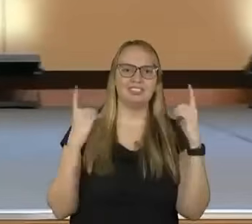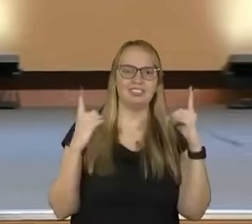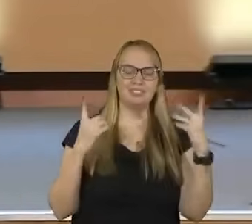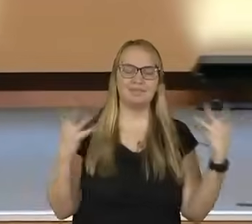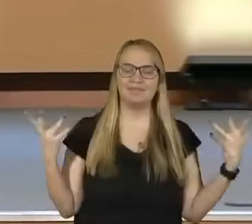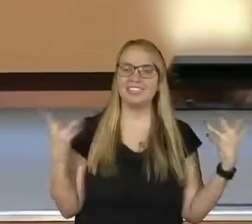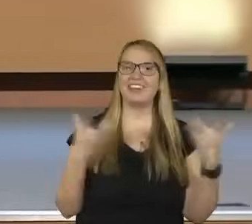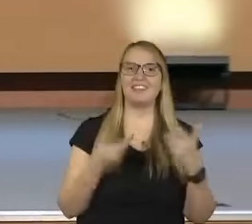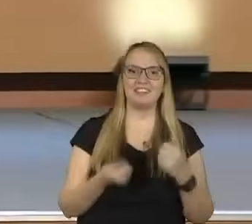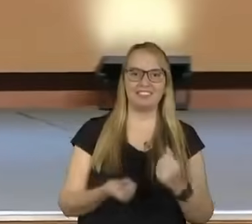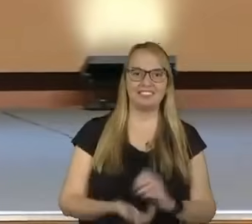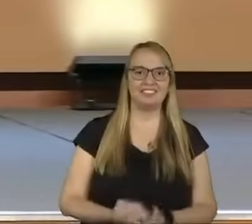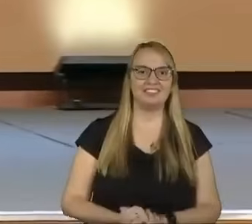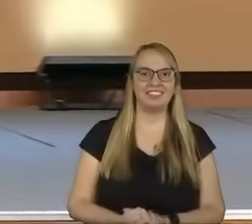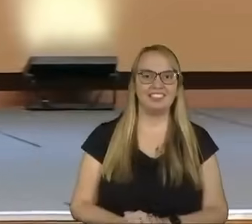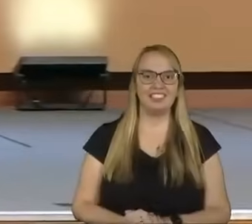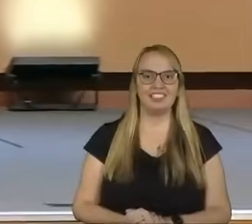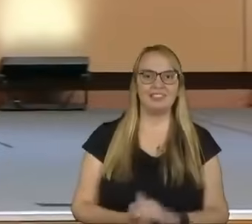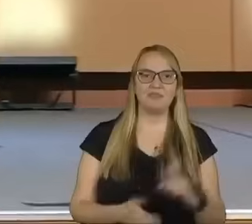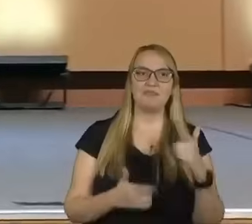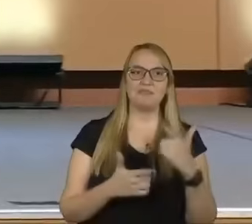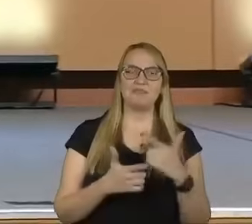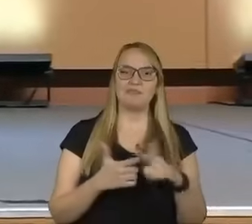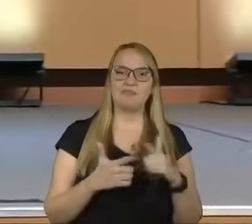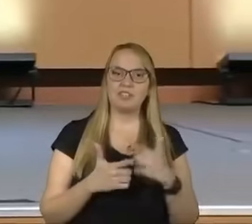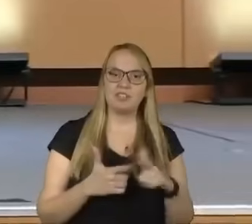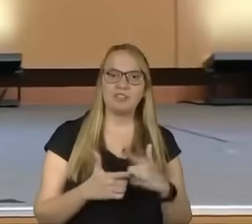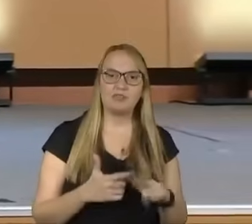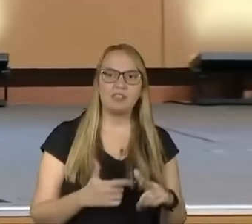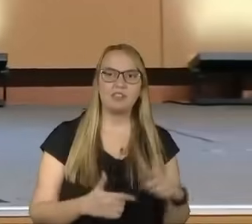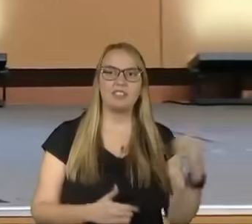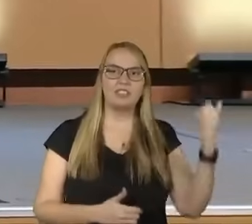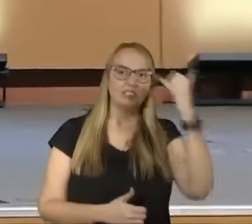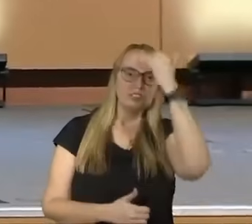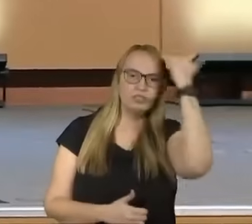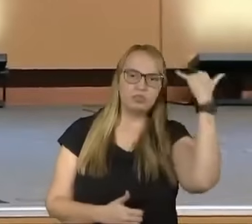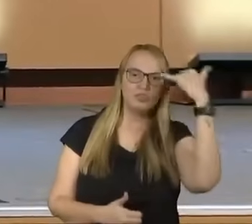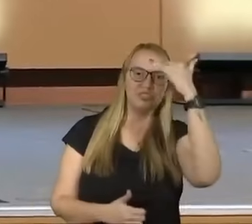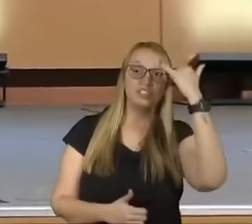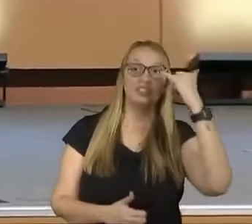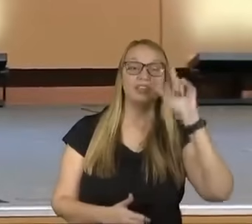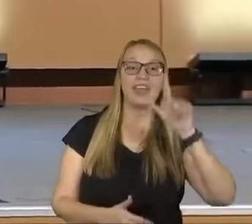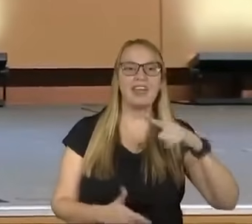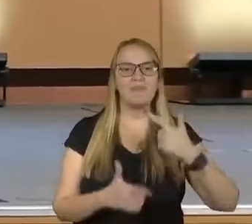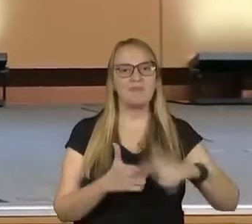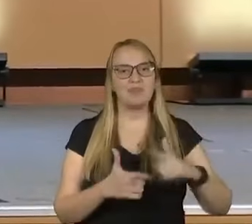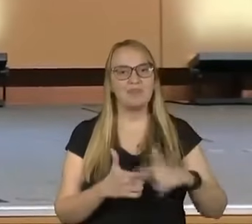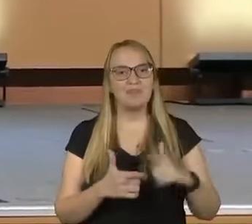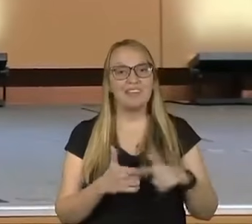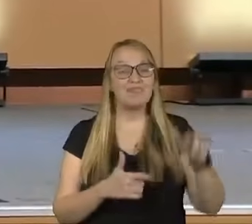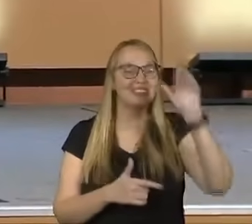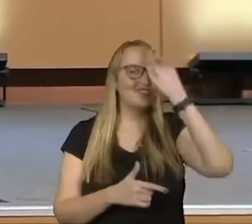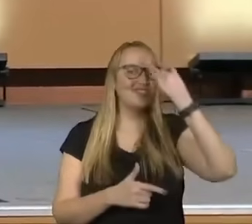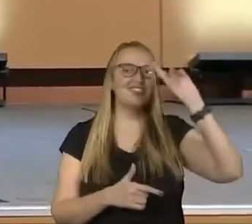discernimento espiritual problema de ungido não é problema meu é problema de quem